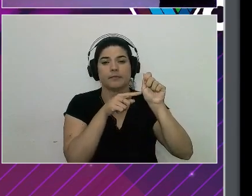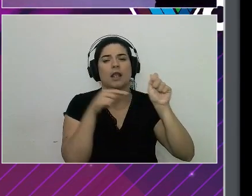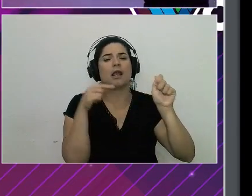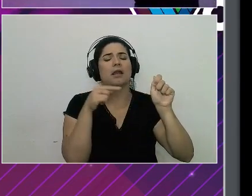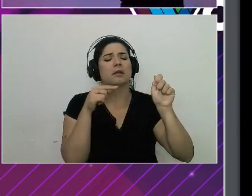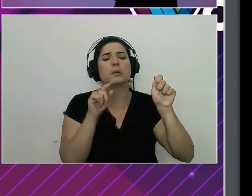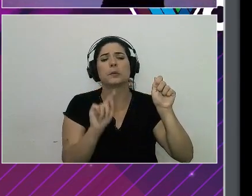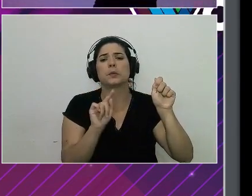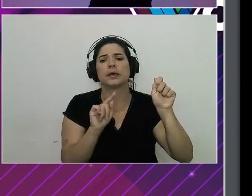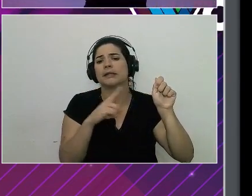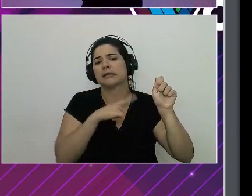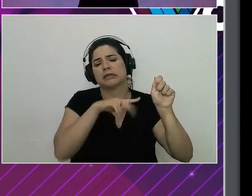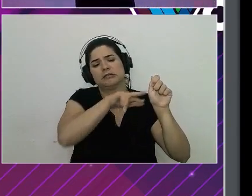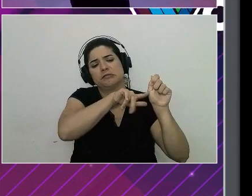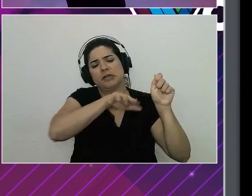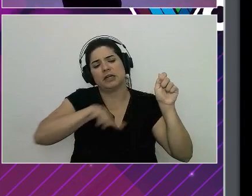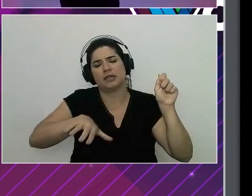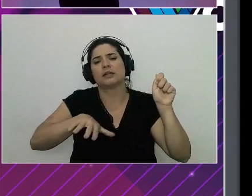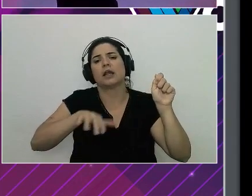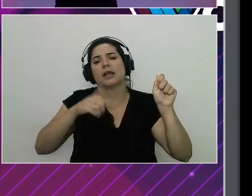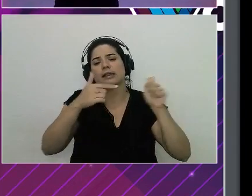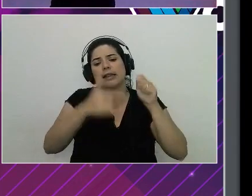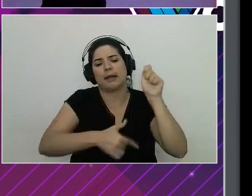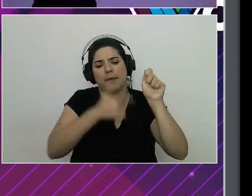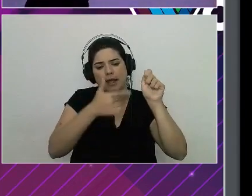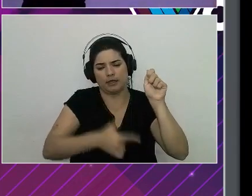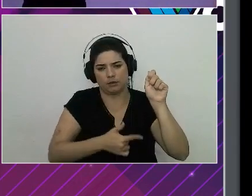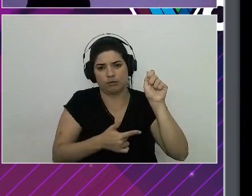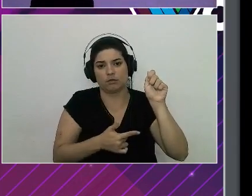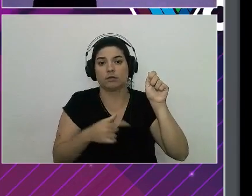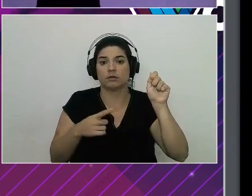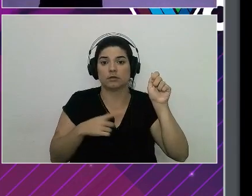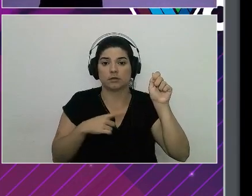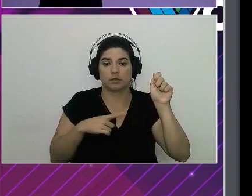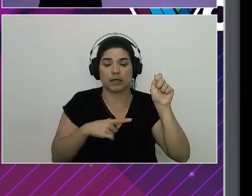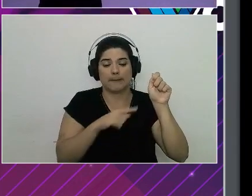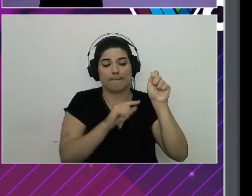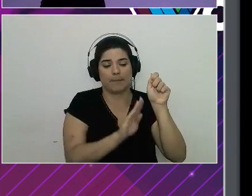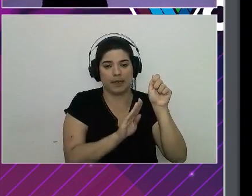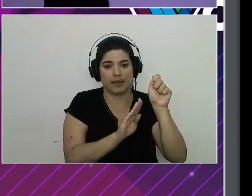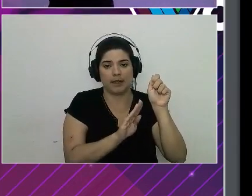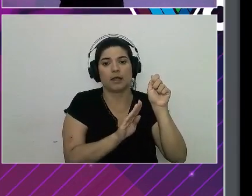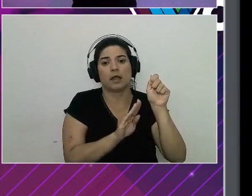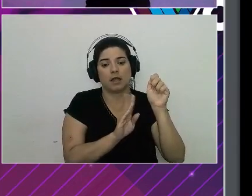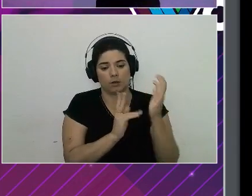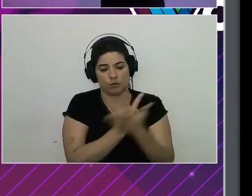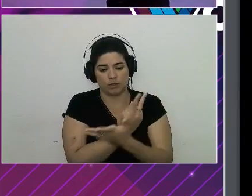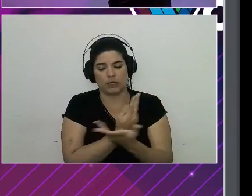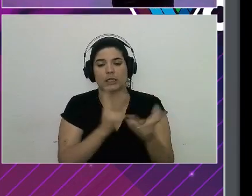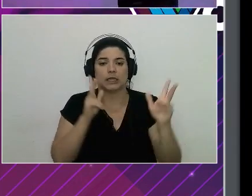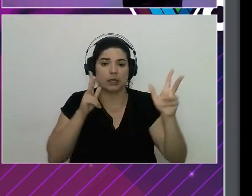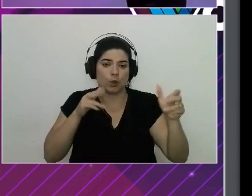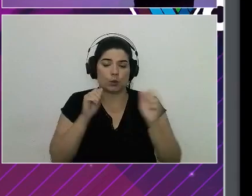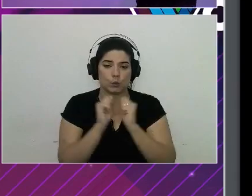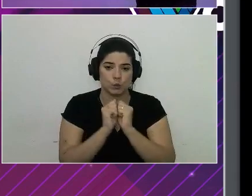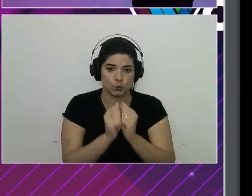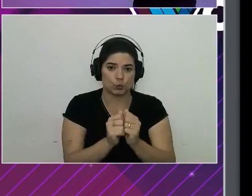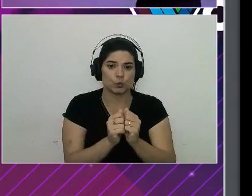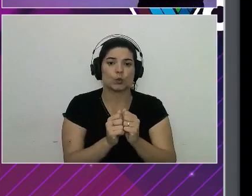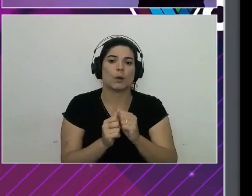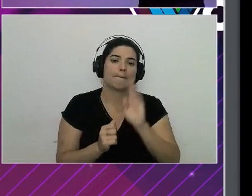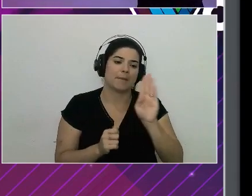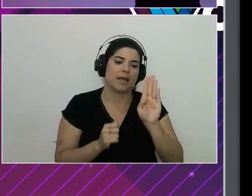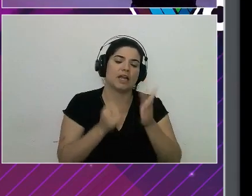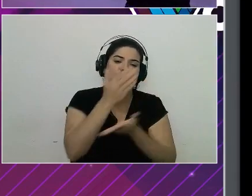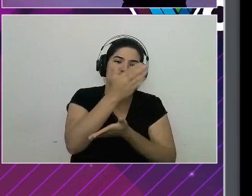tem diversas suboperações. Eu tenho a operação B acontecendo, que B também sendo dividida em C